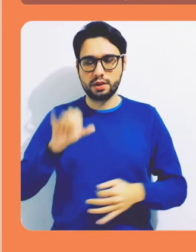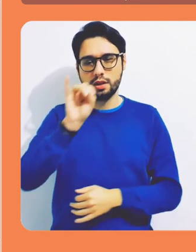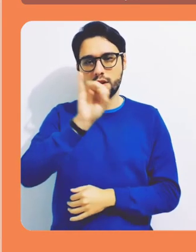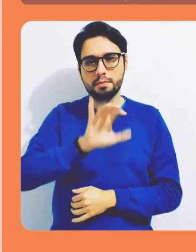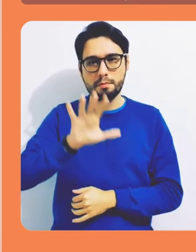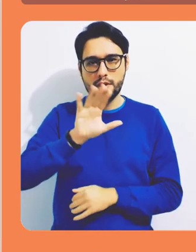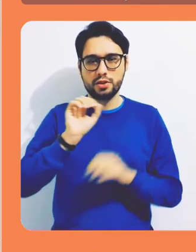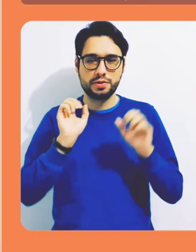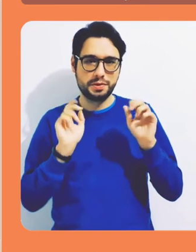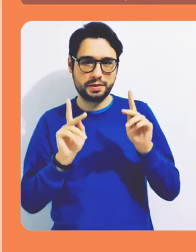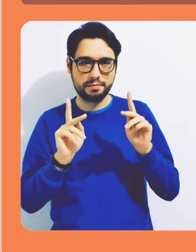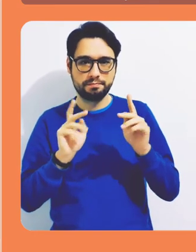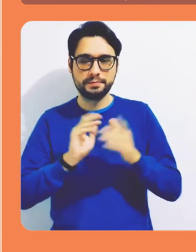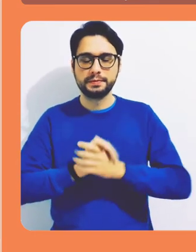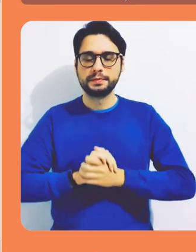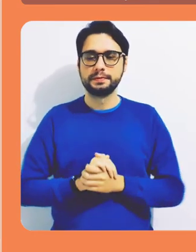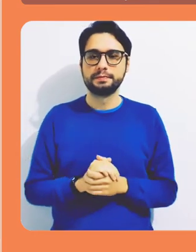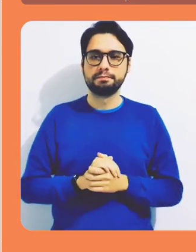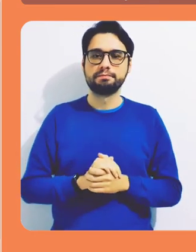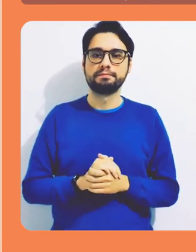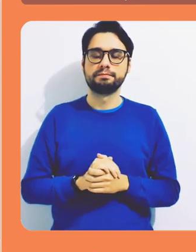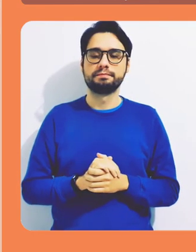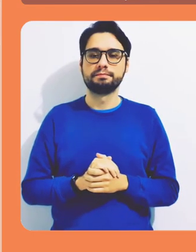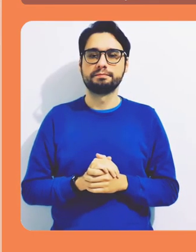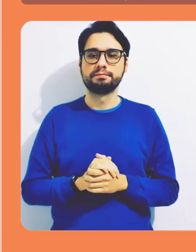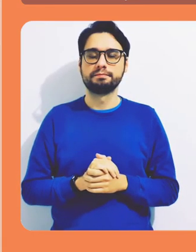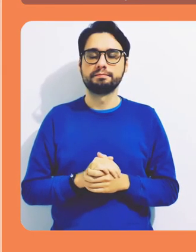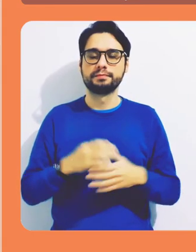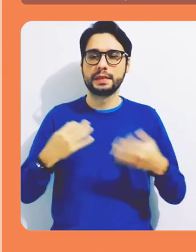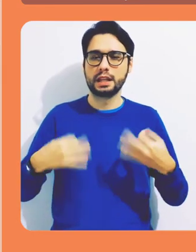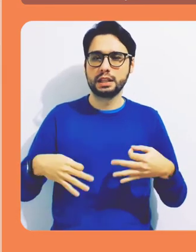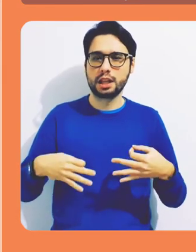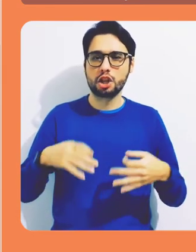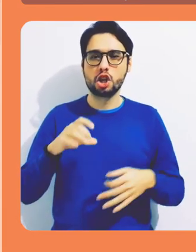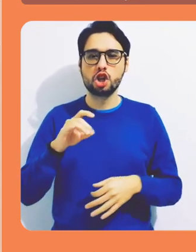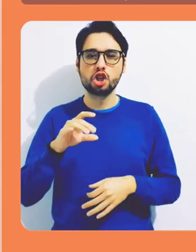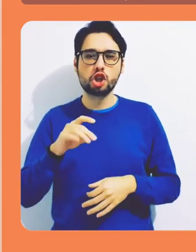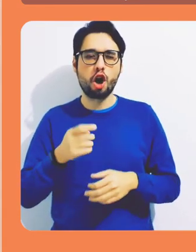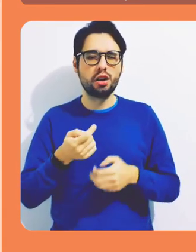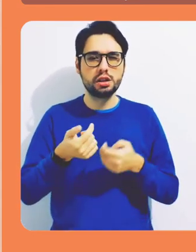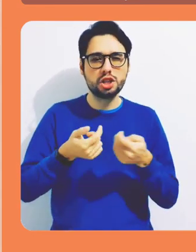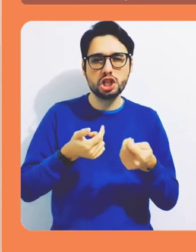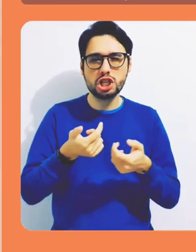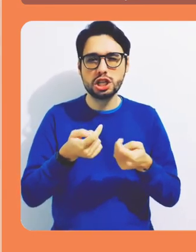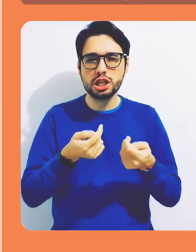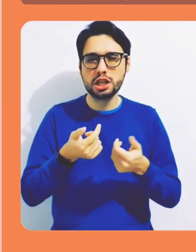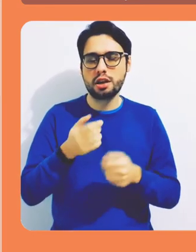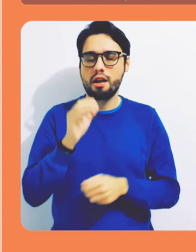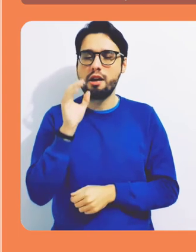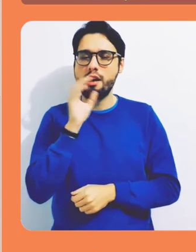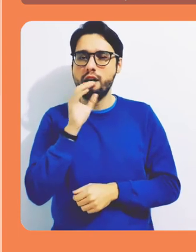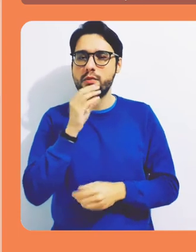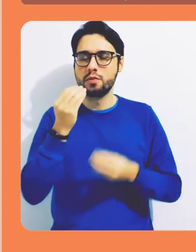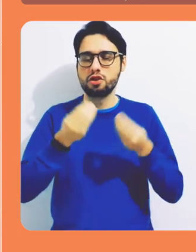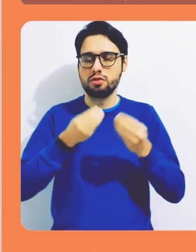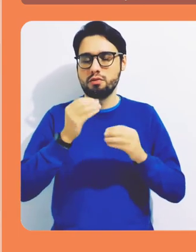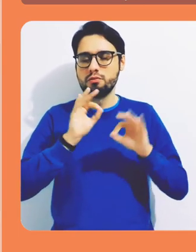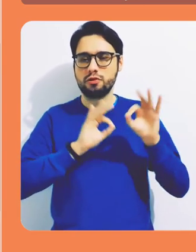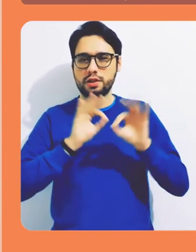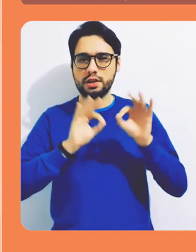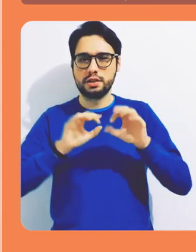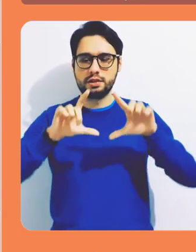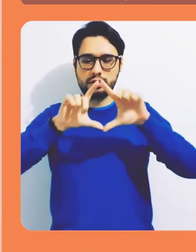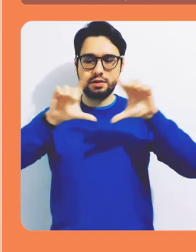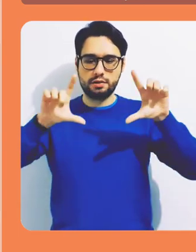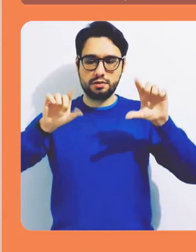Tá certo? Bom, esse aí é só algumas dicas rápidas sobre o editor de textos e